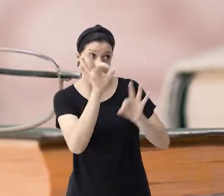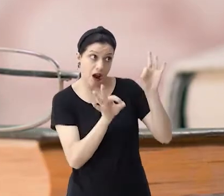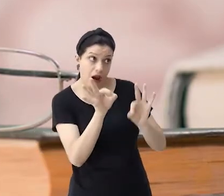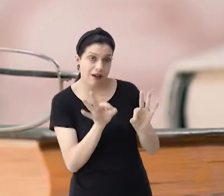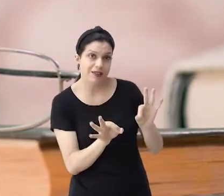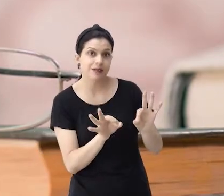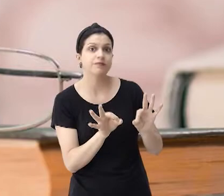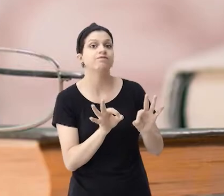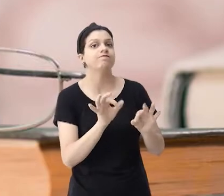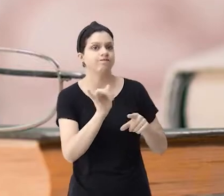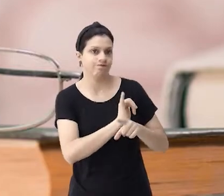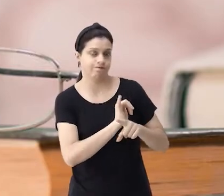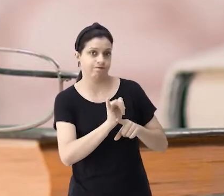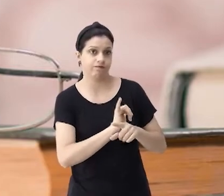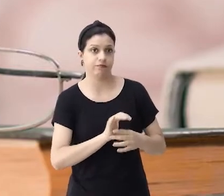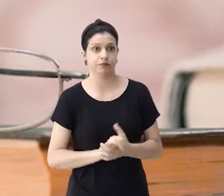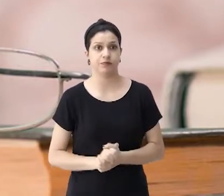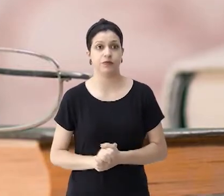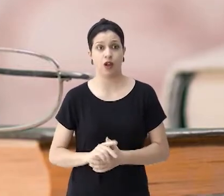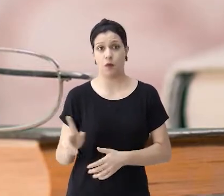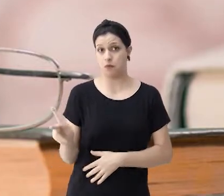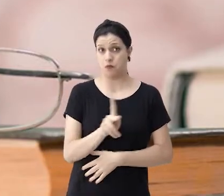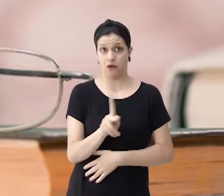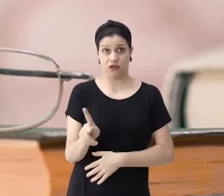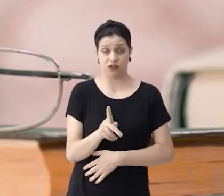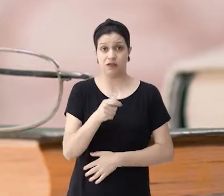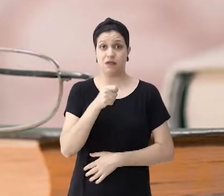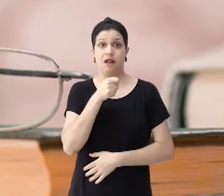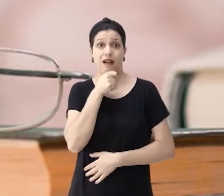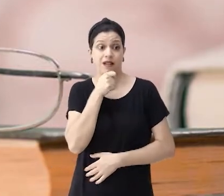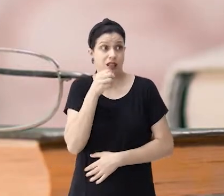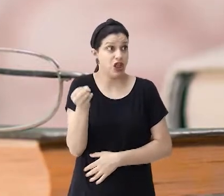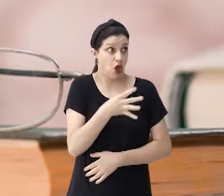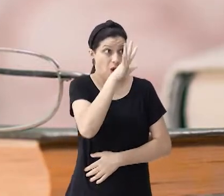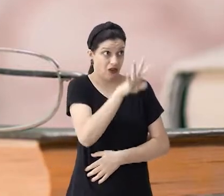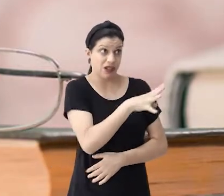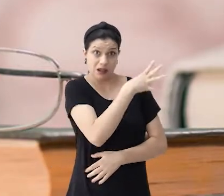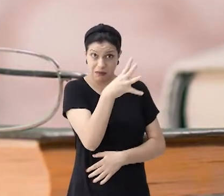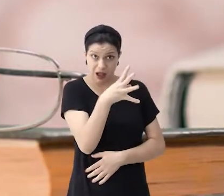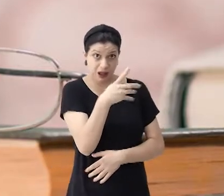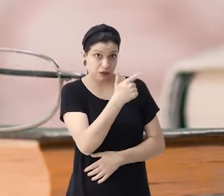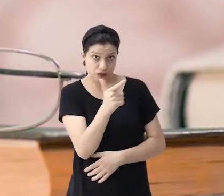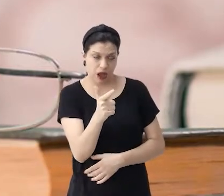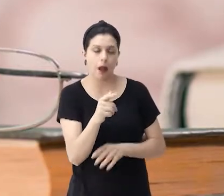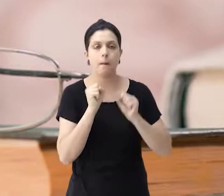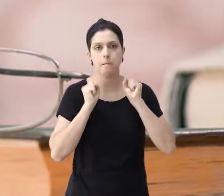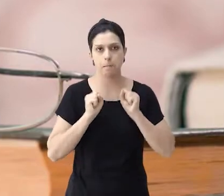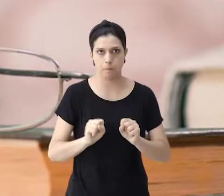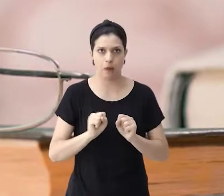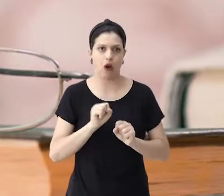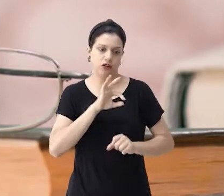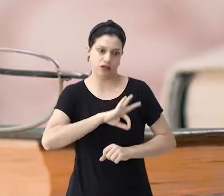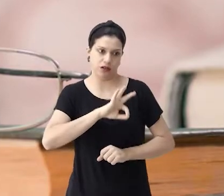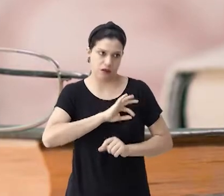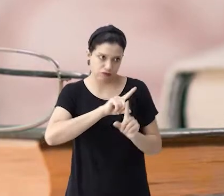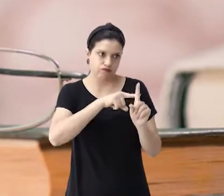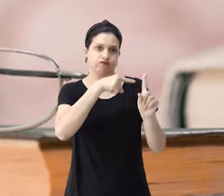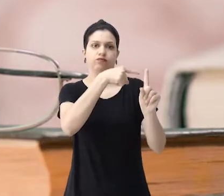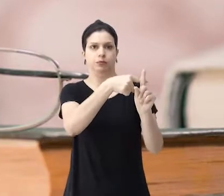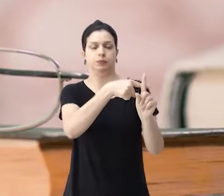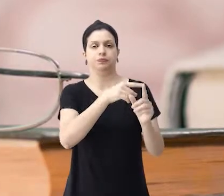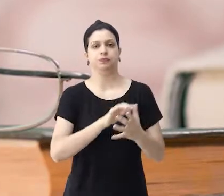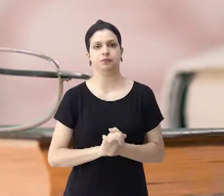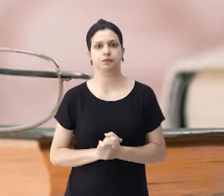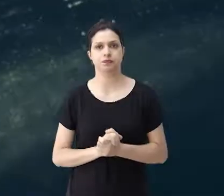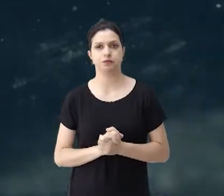funcional será atualizada. O professor que não se enquadrar em alguma categoria da nova tabela poderá receber um complemento